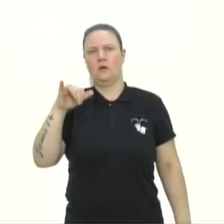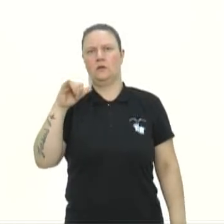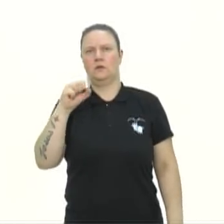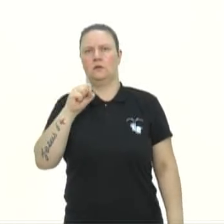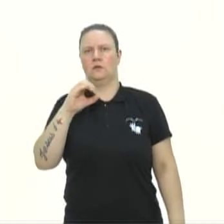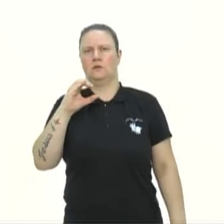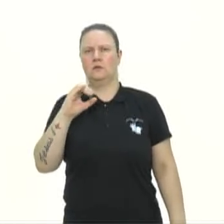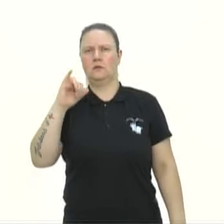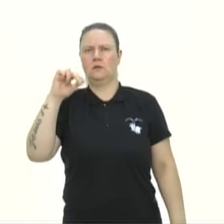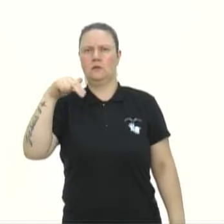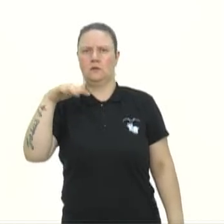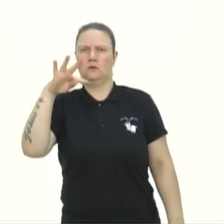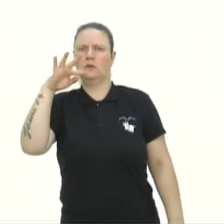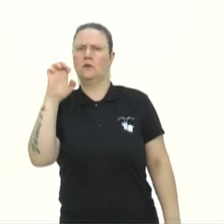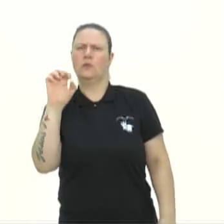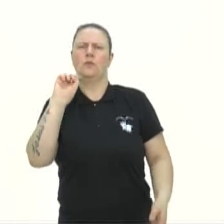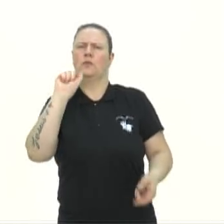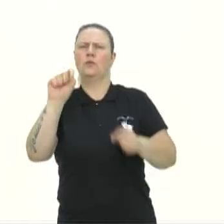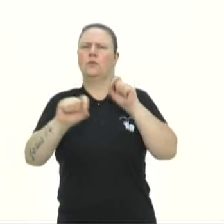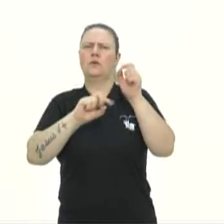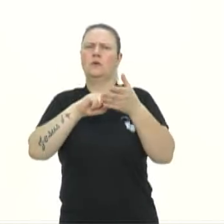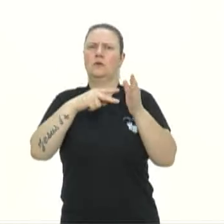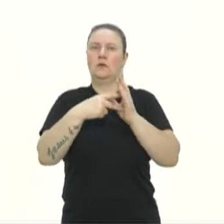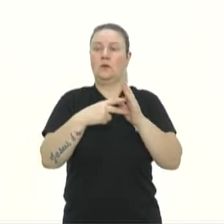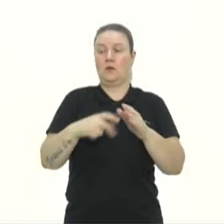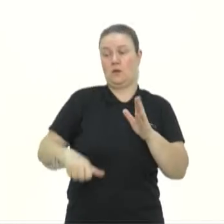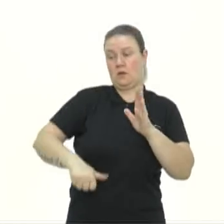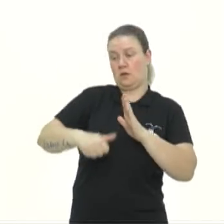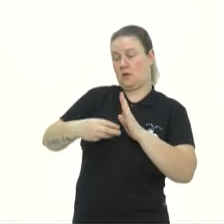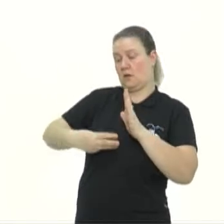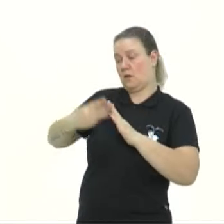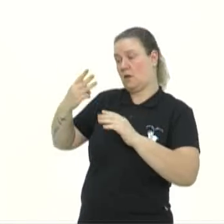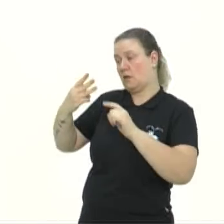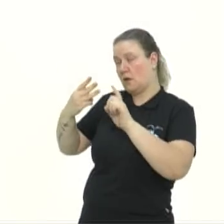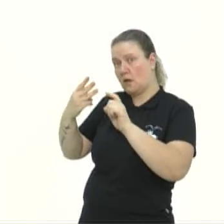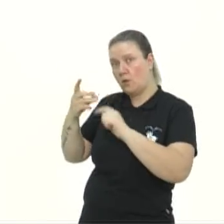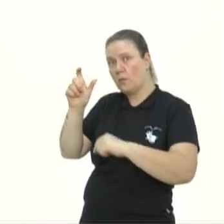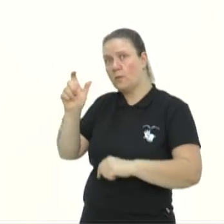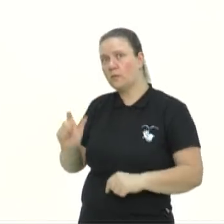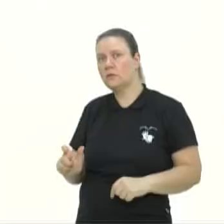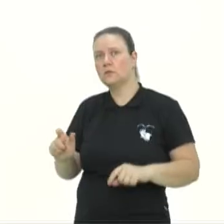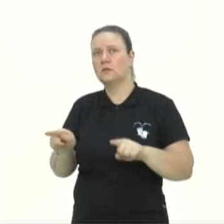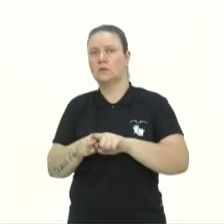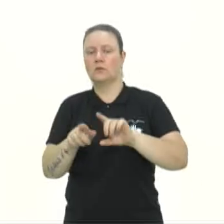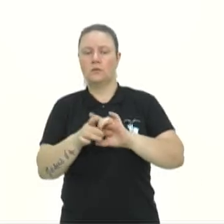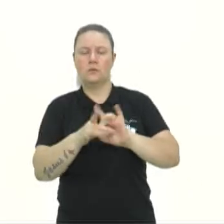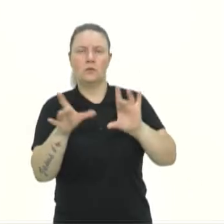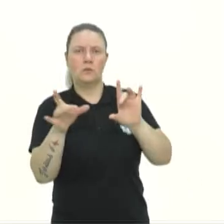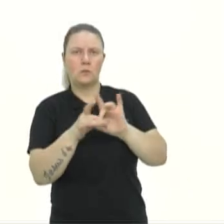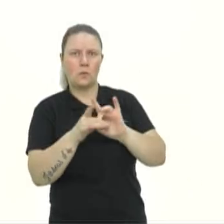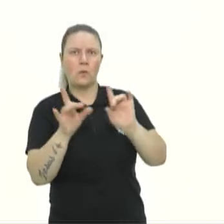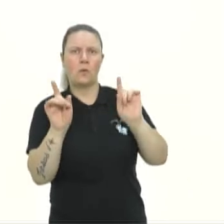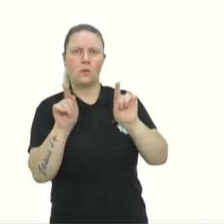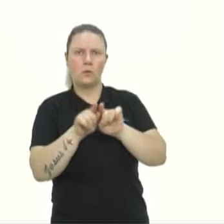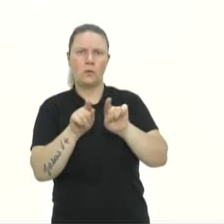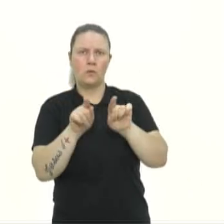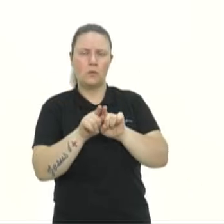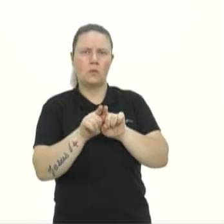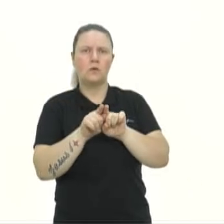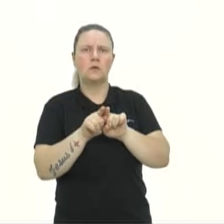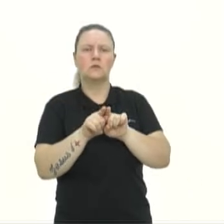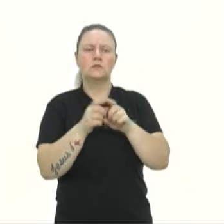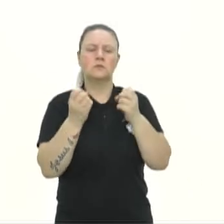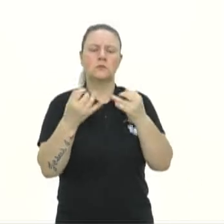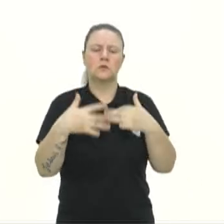história em terceira pessoa e, às vezes, permite certas intromissões narrando